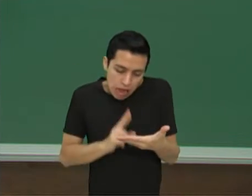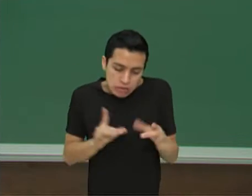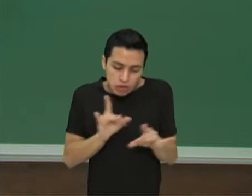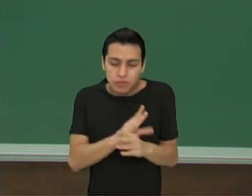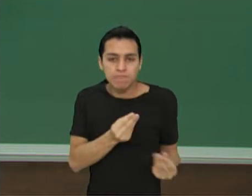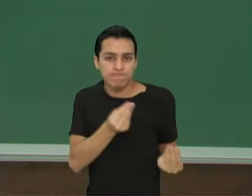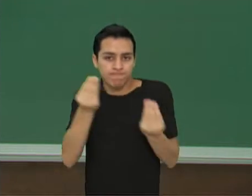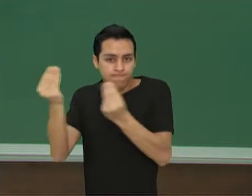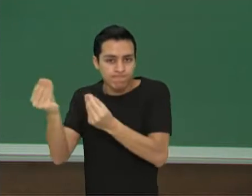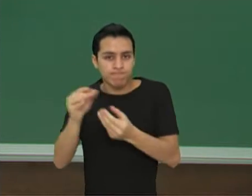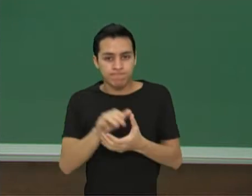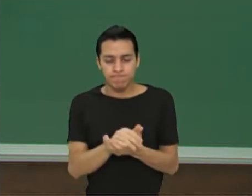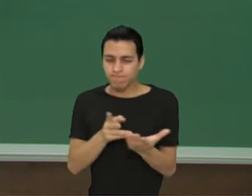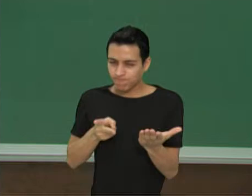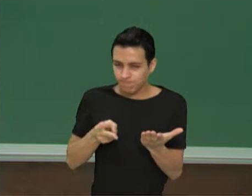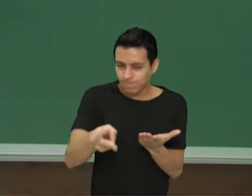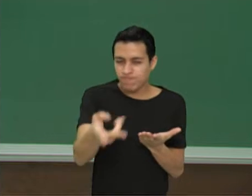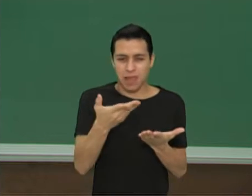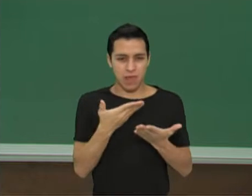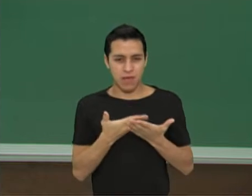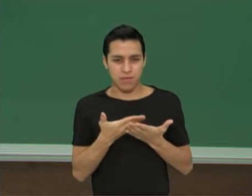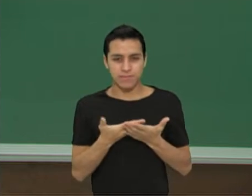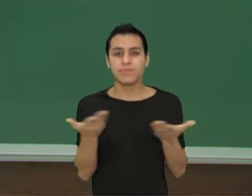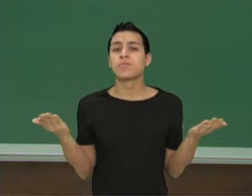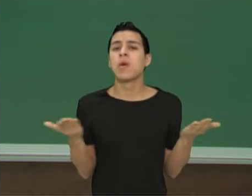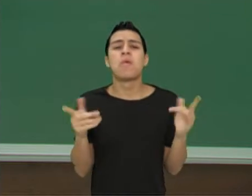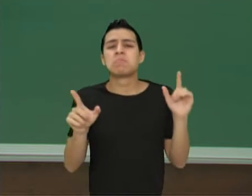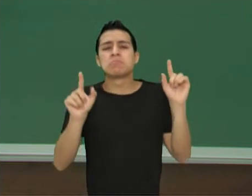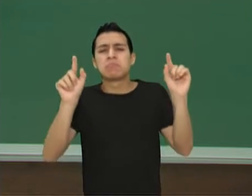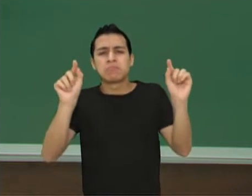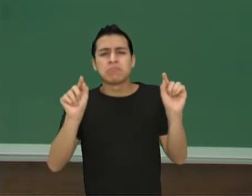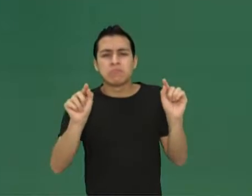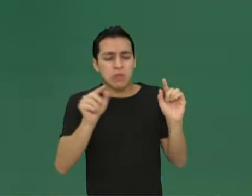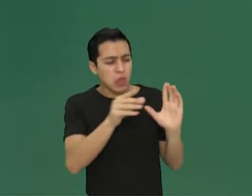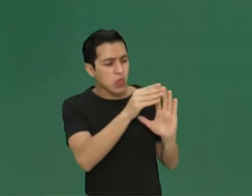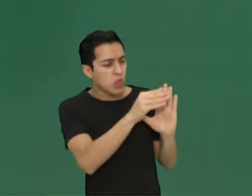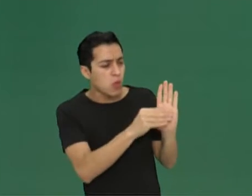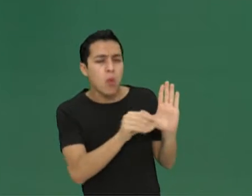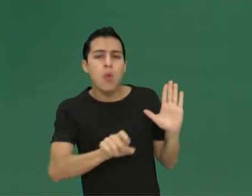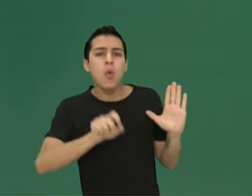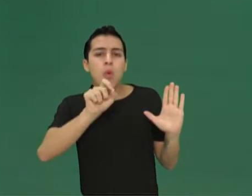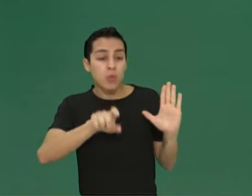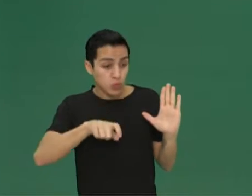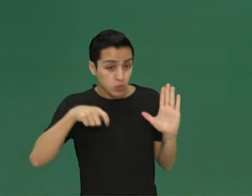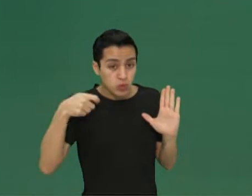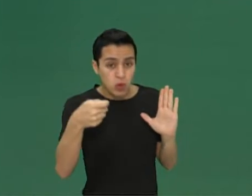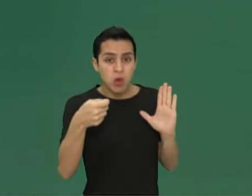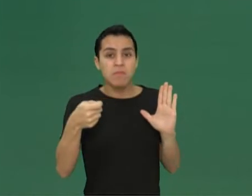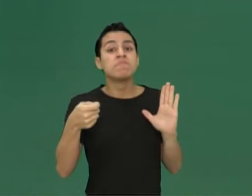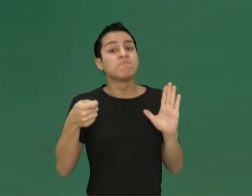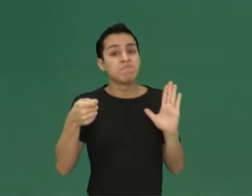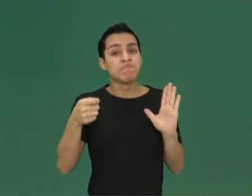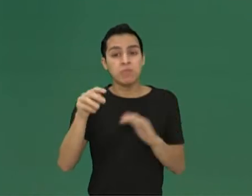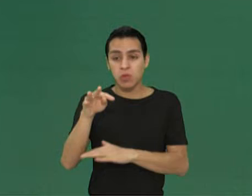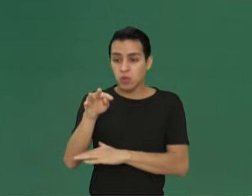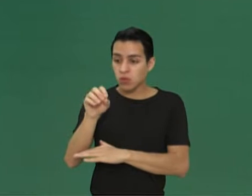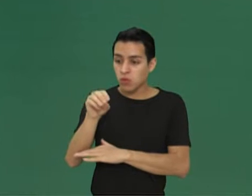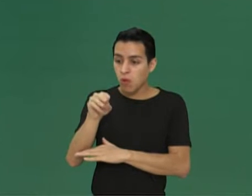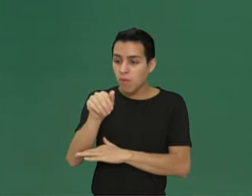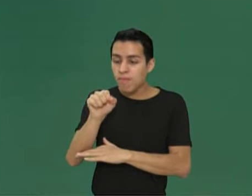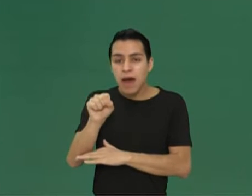vamos seguindo aí, tá? Hoje, conteúdo de hoje, né, a nossa aula hoje é sobre o Tomás de Aquino,